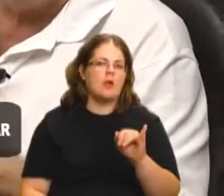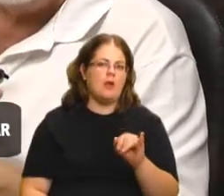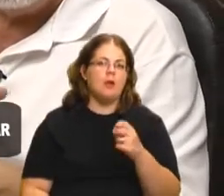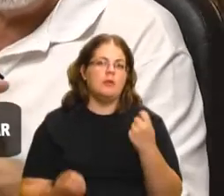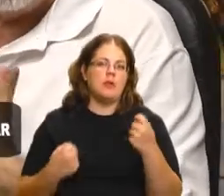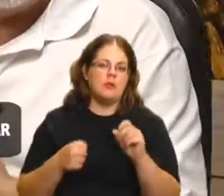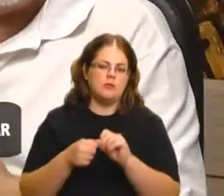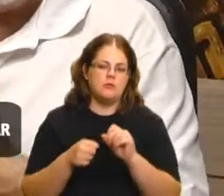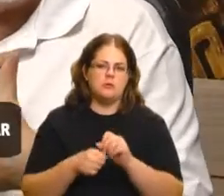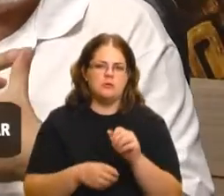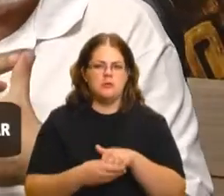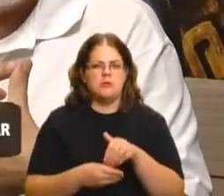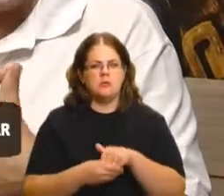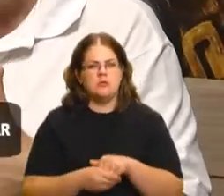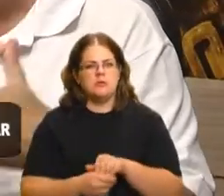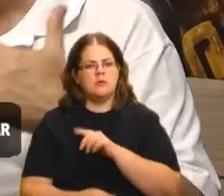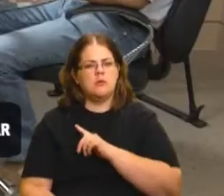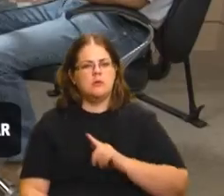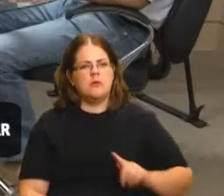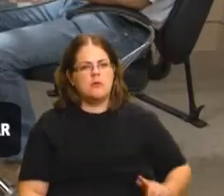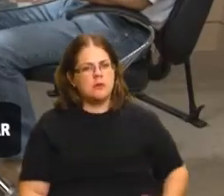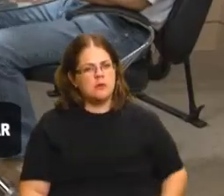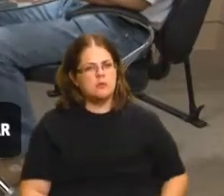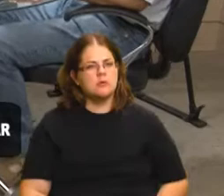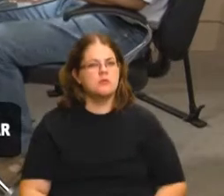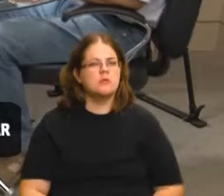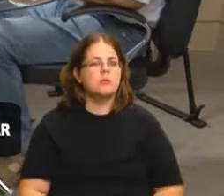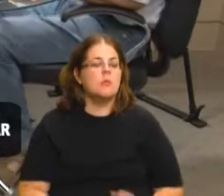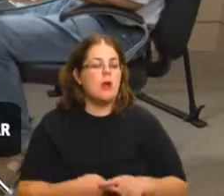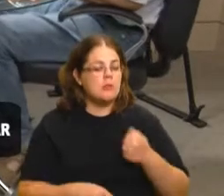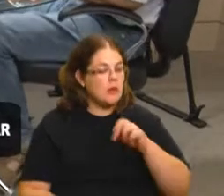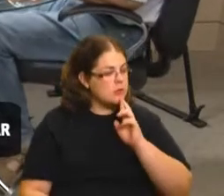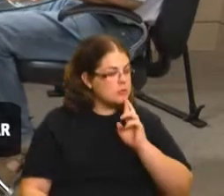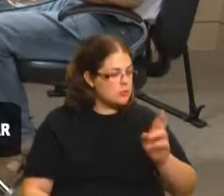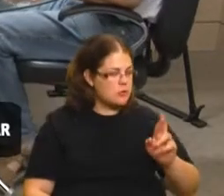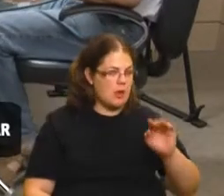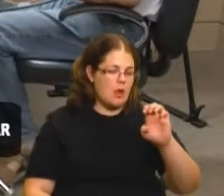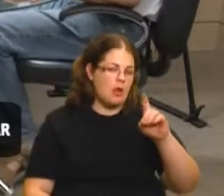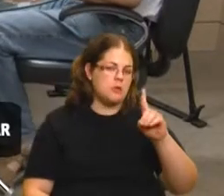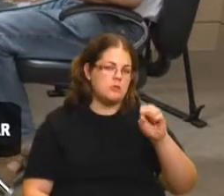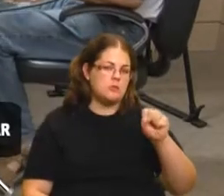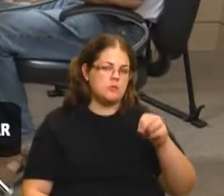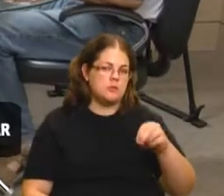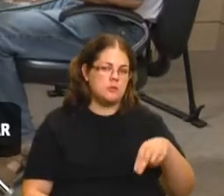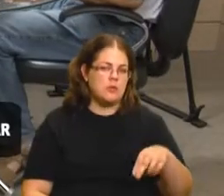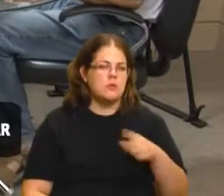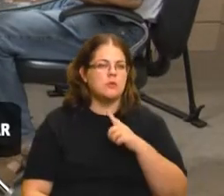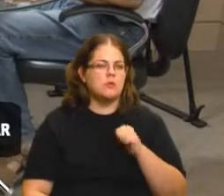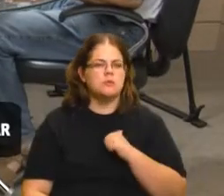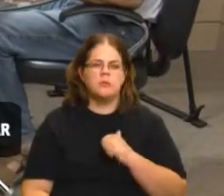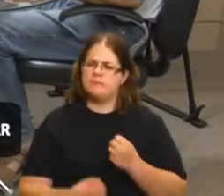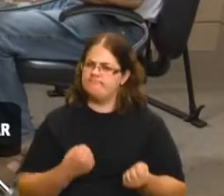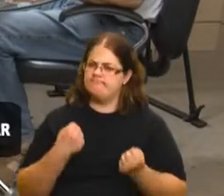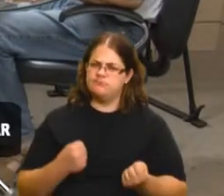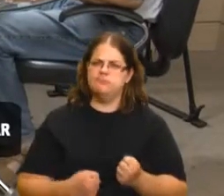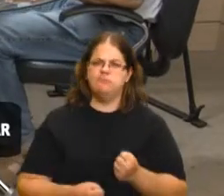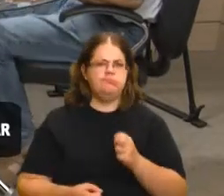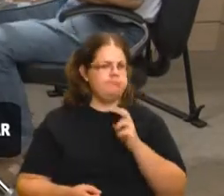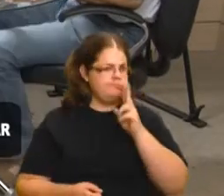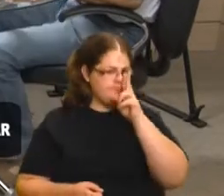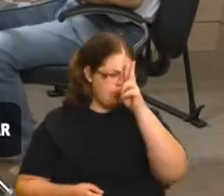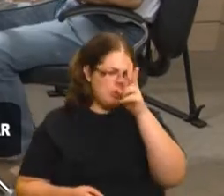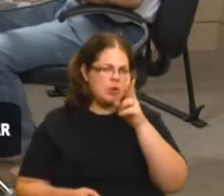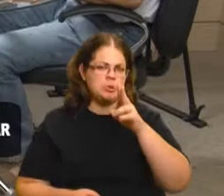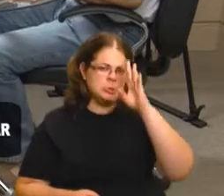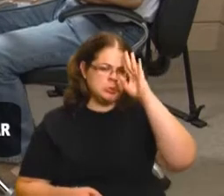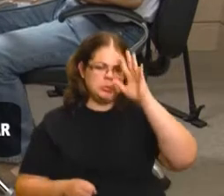haver eleições indiretas para governadores. Mas professor, respondendo a pergunta do Edson, o endurecimento mesmo do regime começa